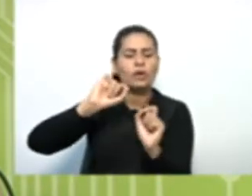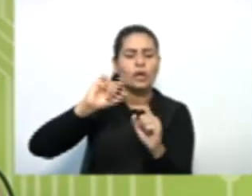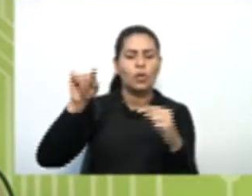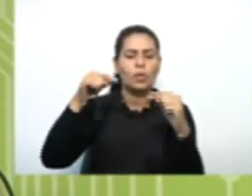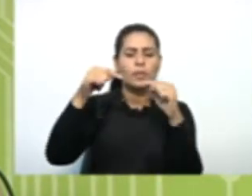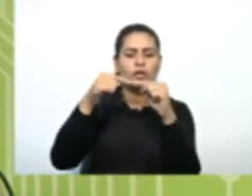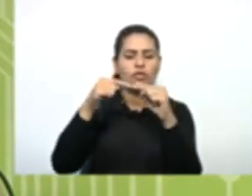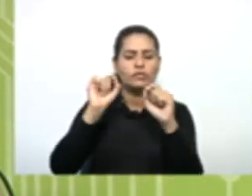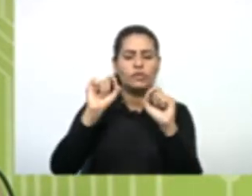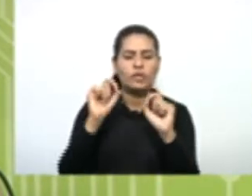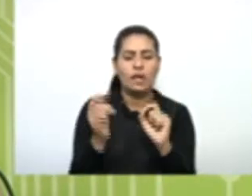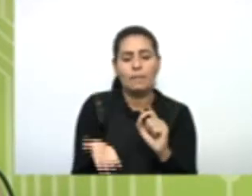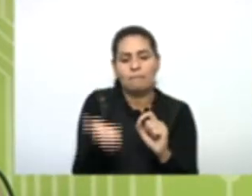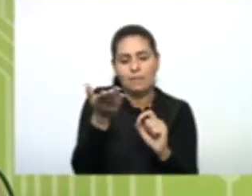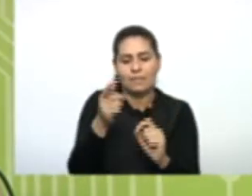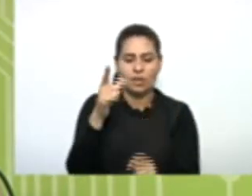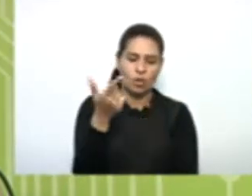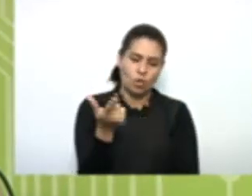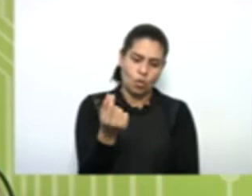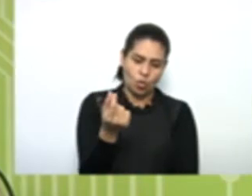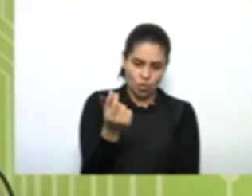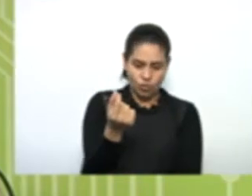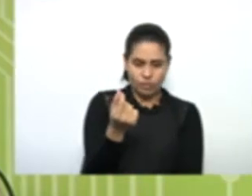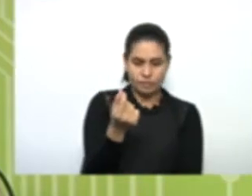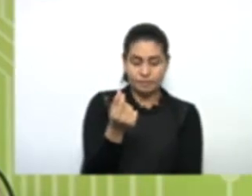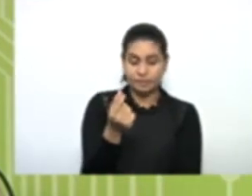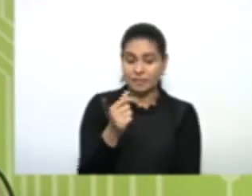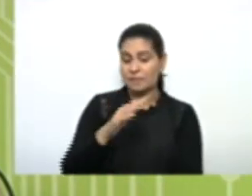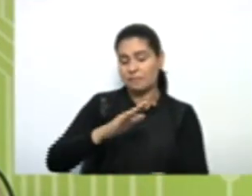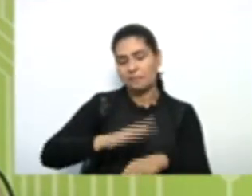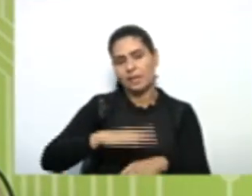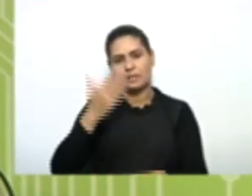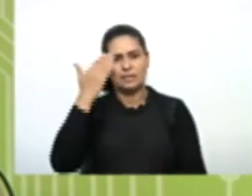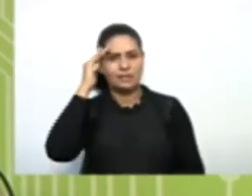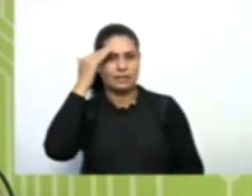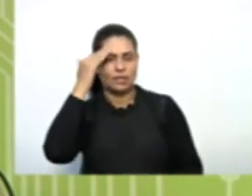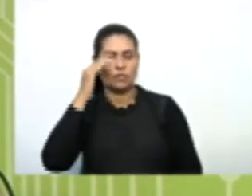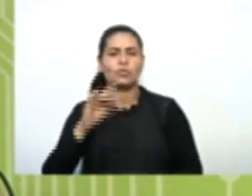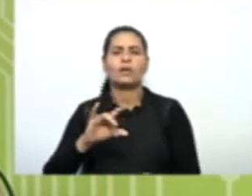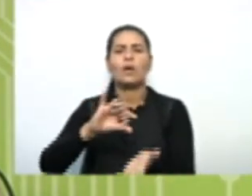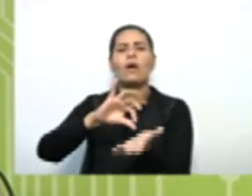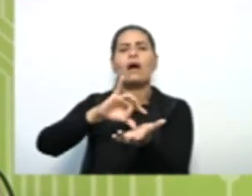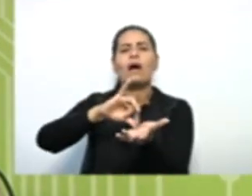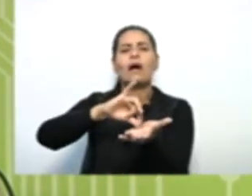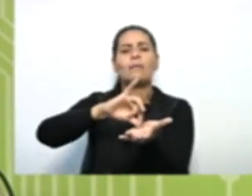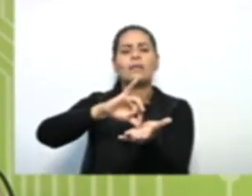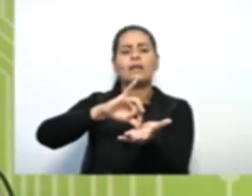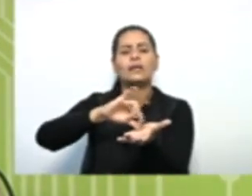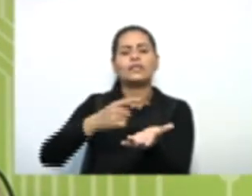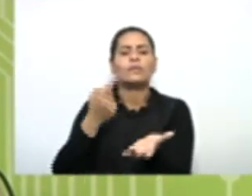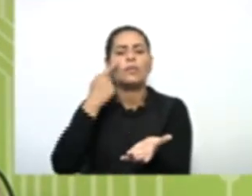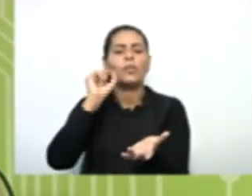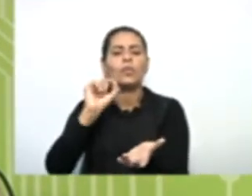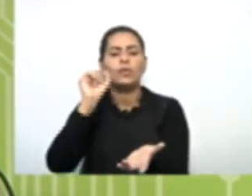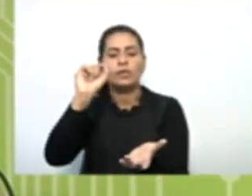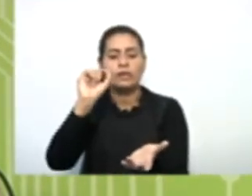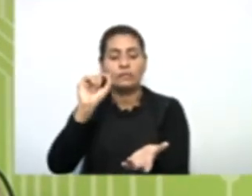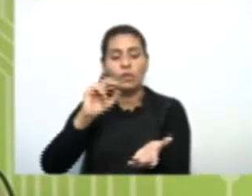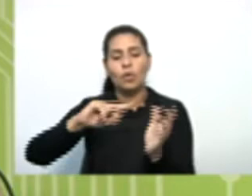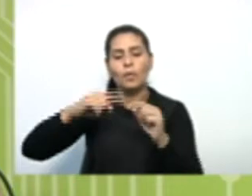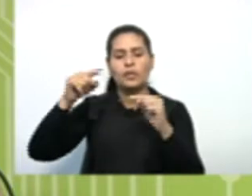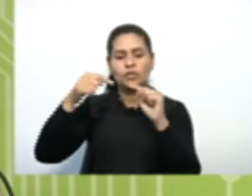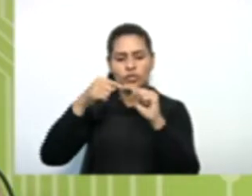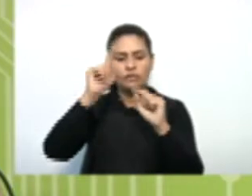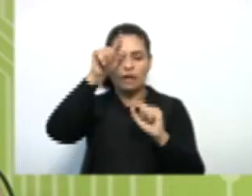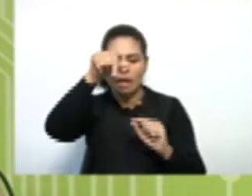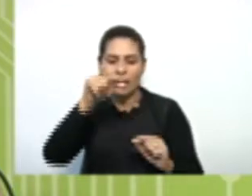só, é a obtenção do lucro. Então, isso aí é máxima de compreensão do capitalismo, passa por aí e a gente compreende que o objetivo da